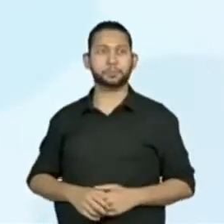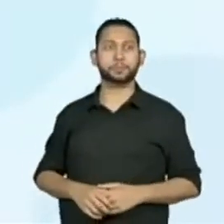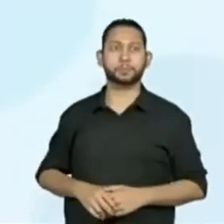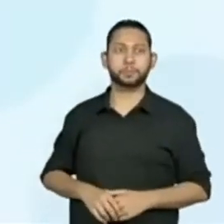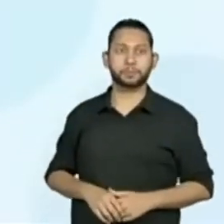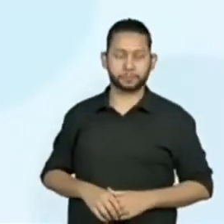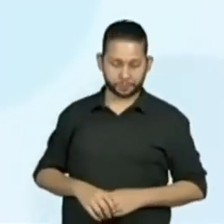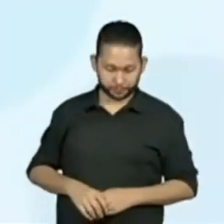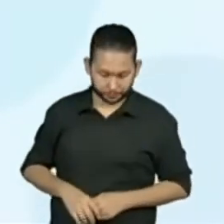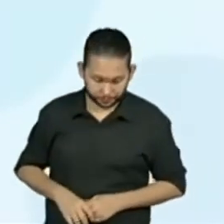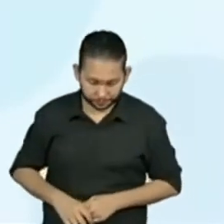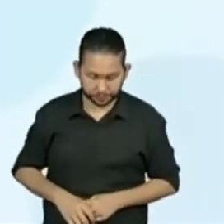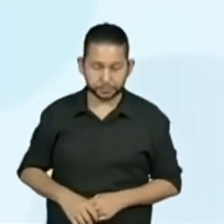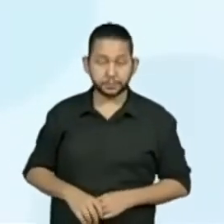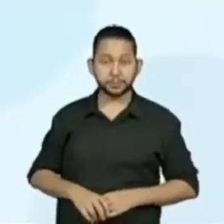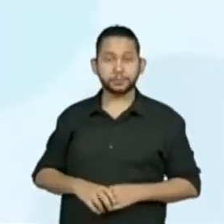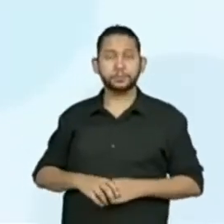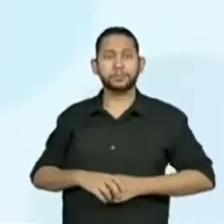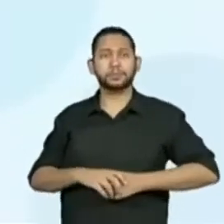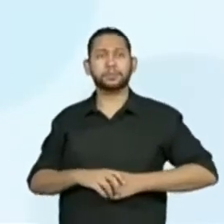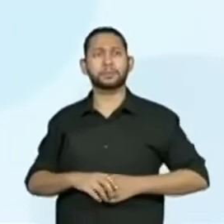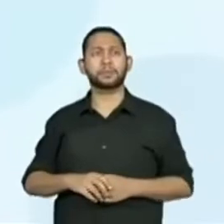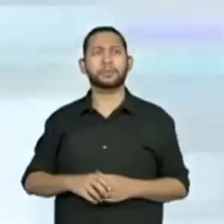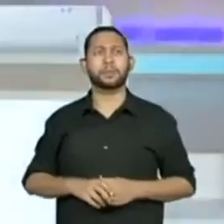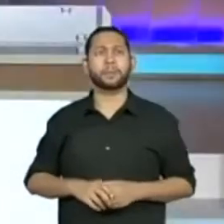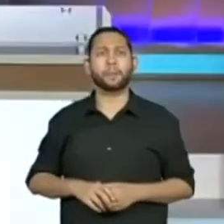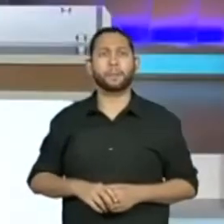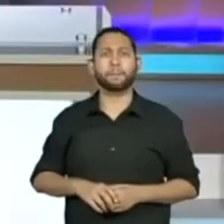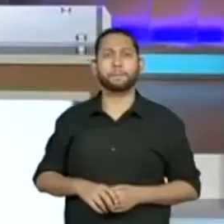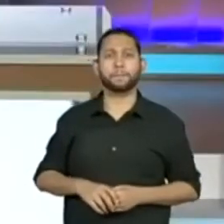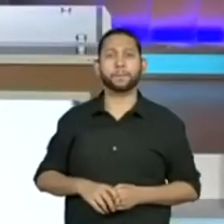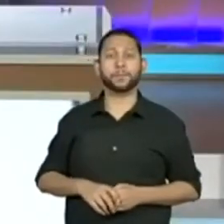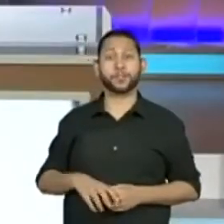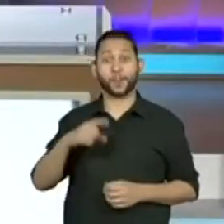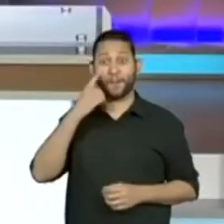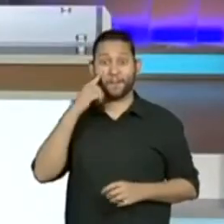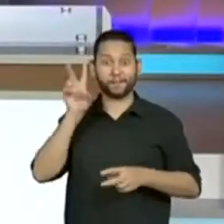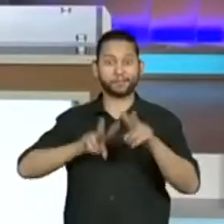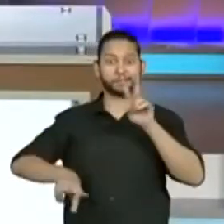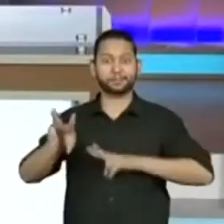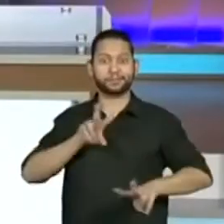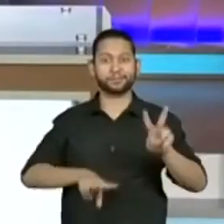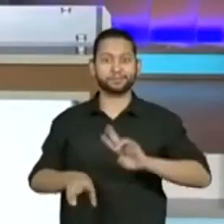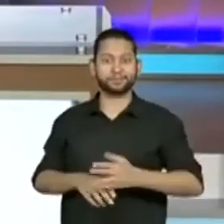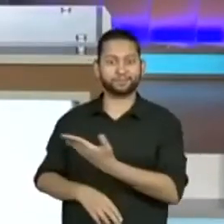Agora, vamos lá, pessoal. Olha o